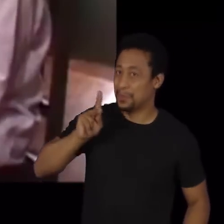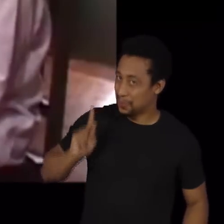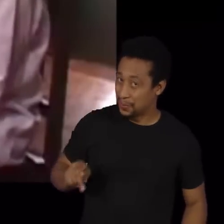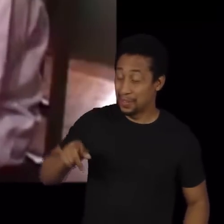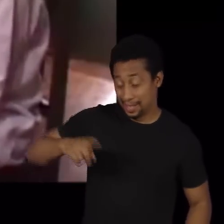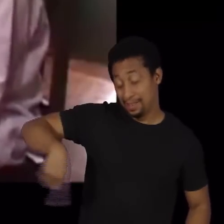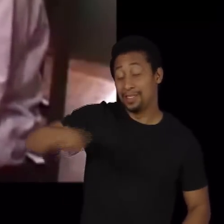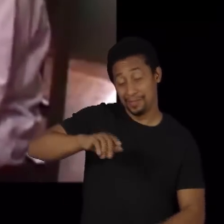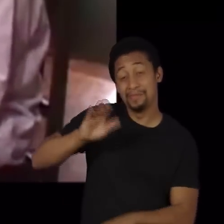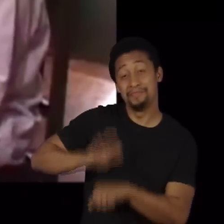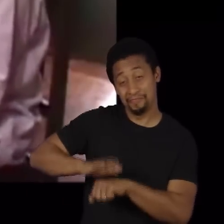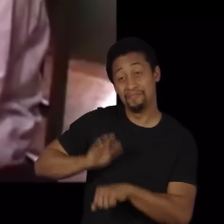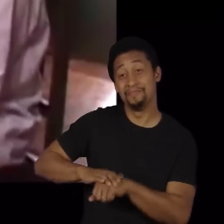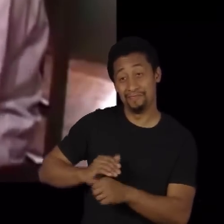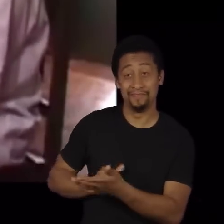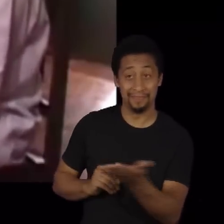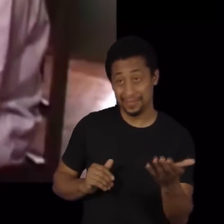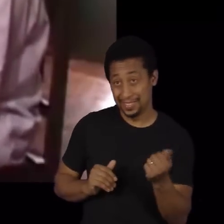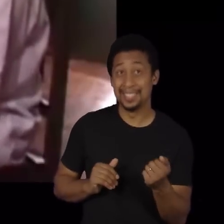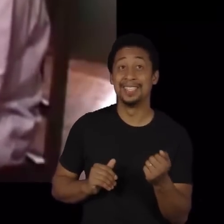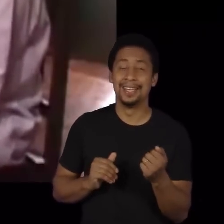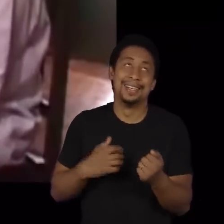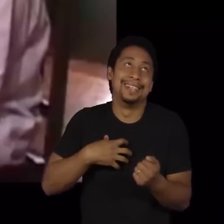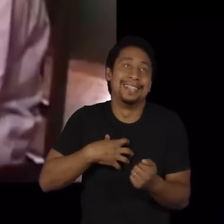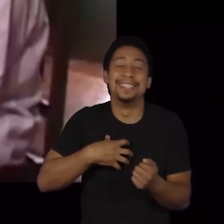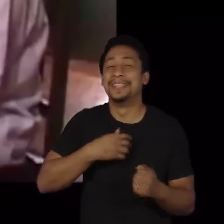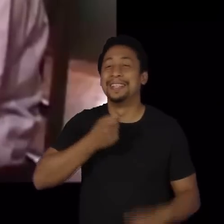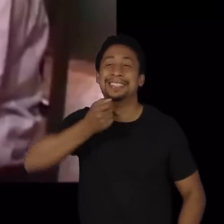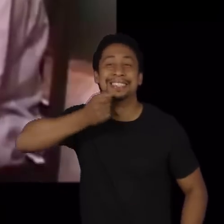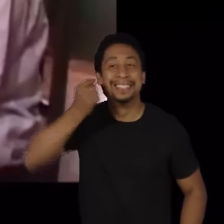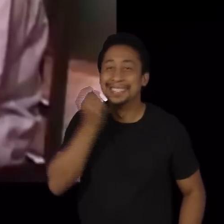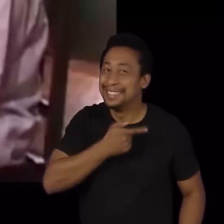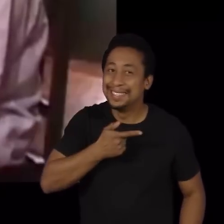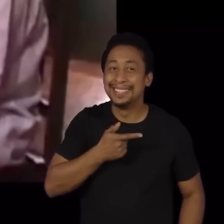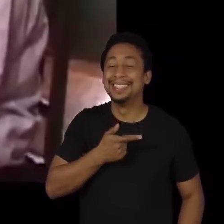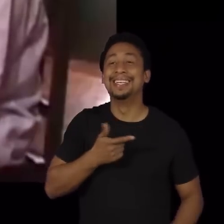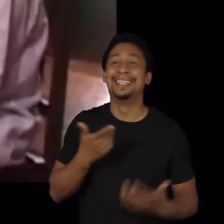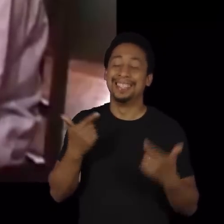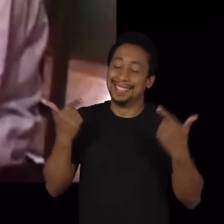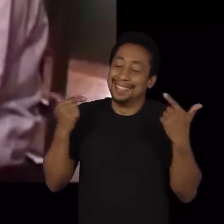fizeram. Era muito engraçado me ver,